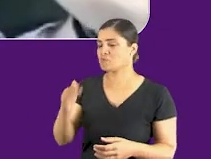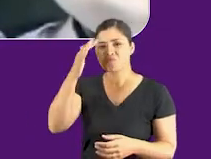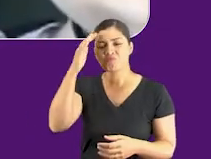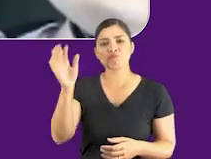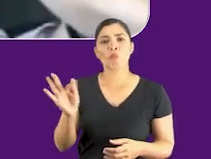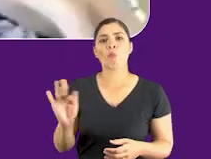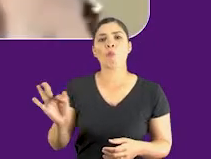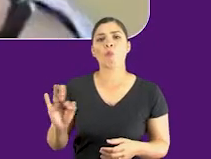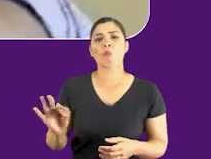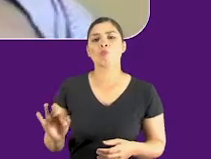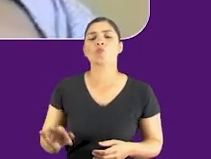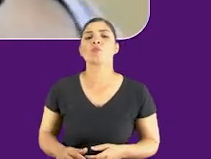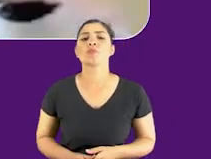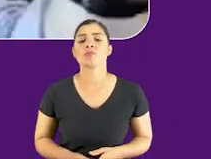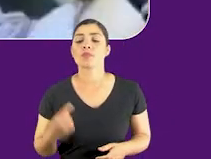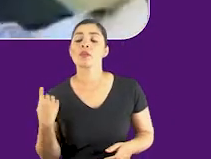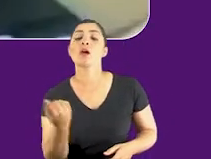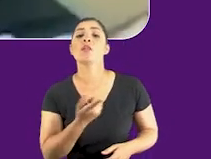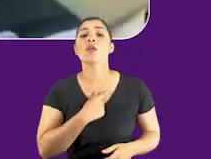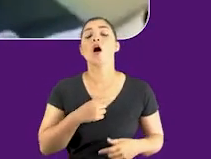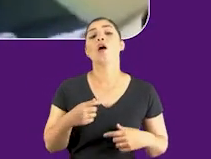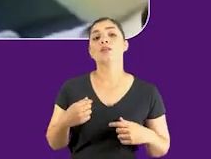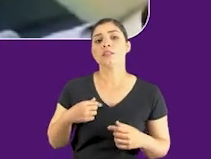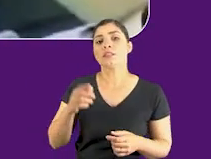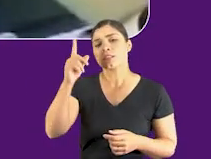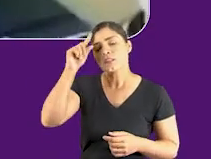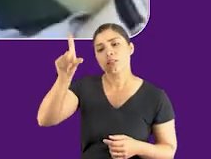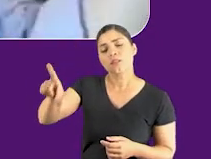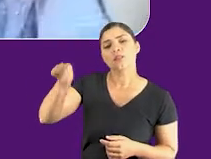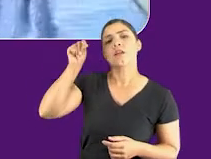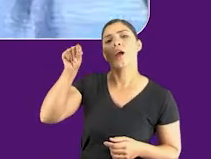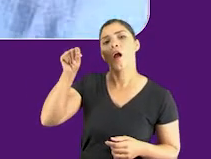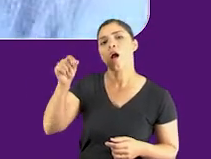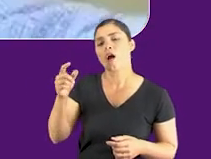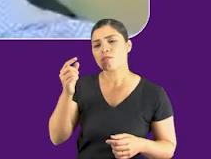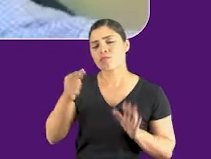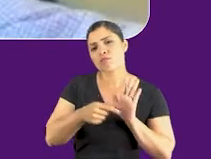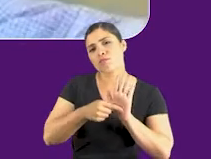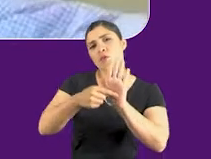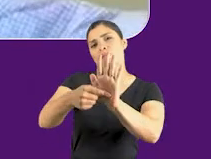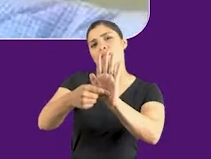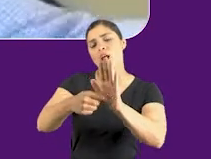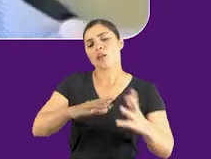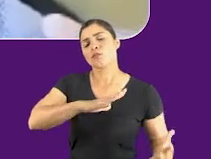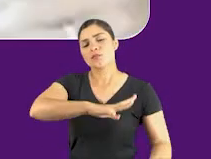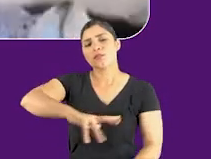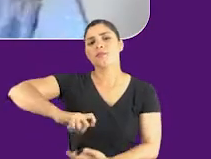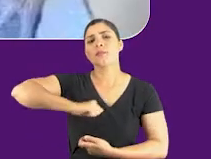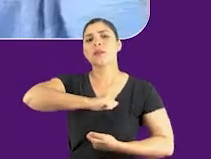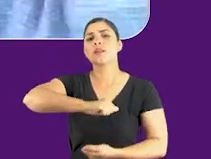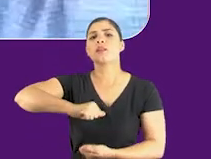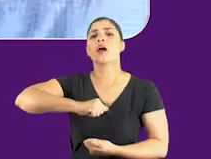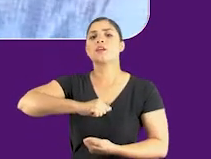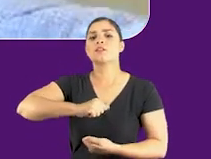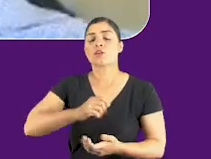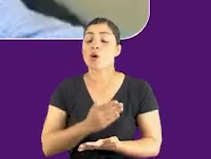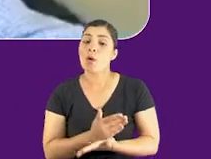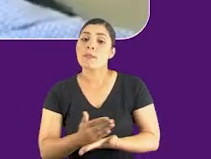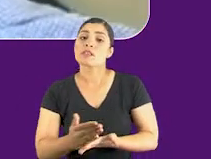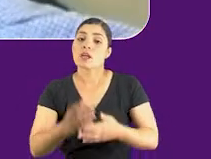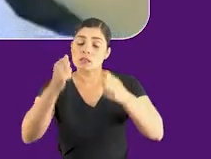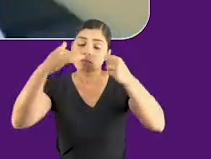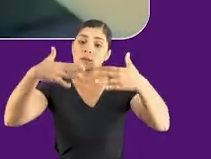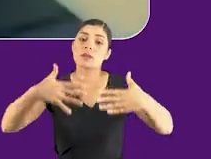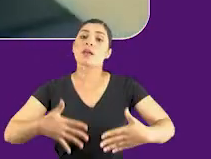de ter um a próximas holístico de todas as coisas que nós fazemos e sustentabilidade e começar a